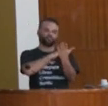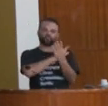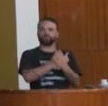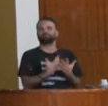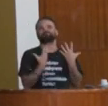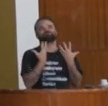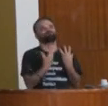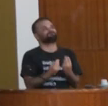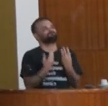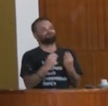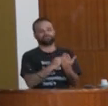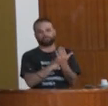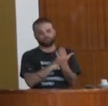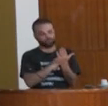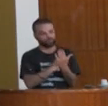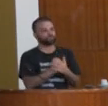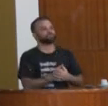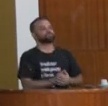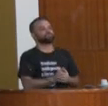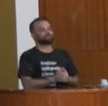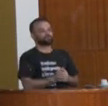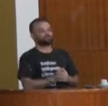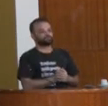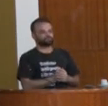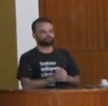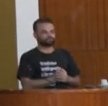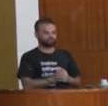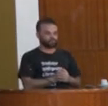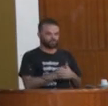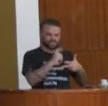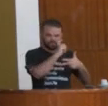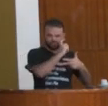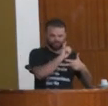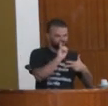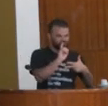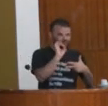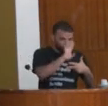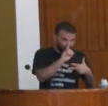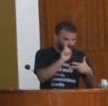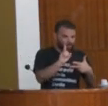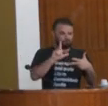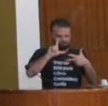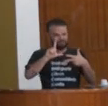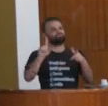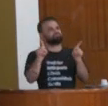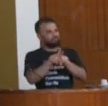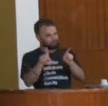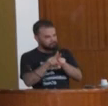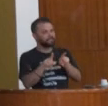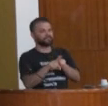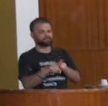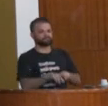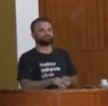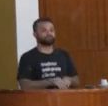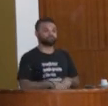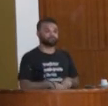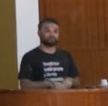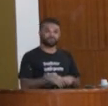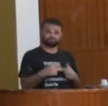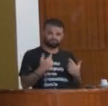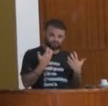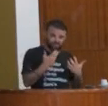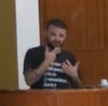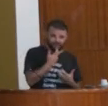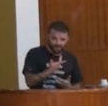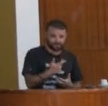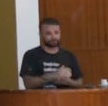o executivo, mas ajudado também a esta presidência a dirigir os trabalhos dessa casa. Então, a minha fala,